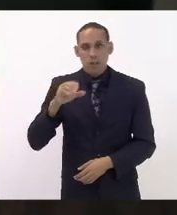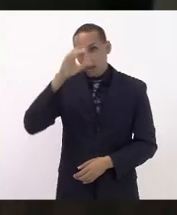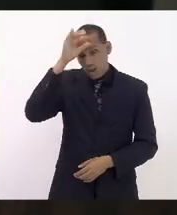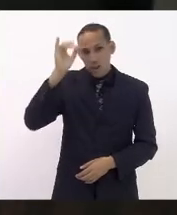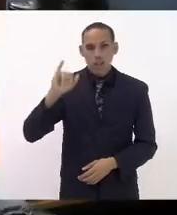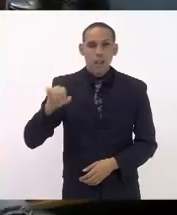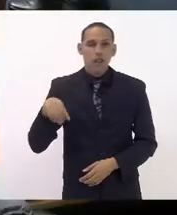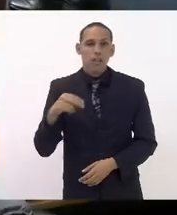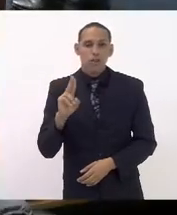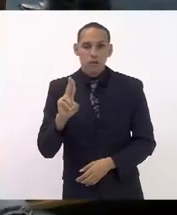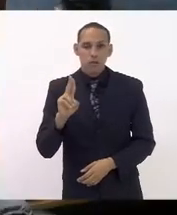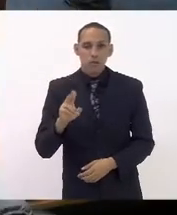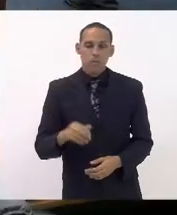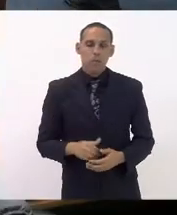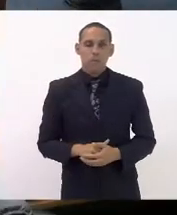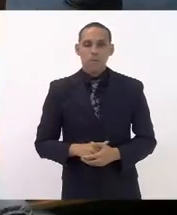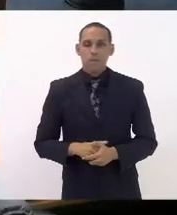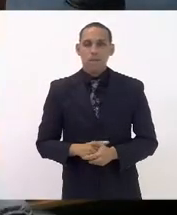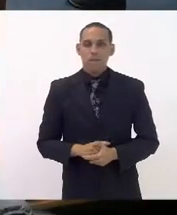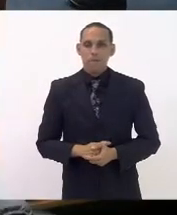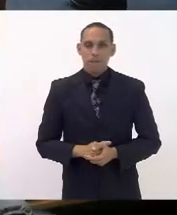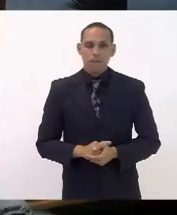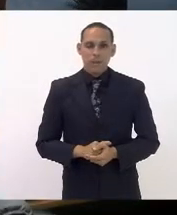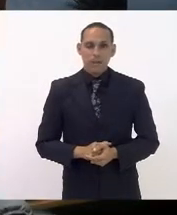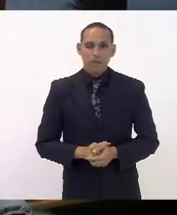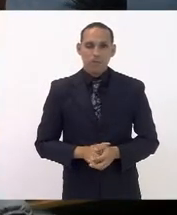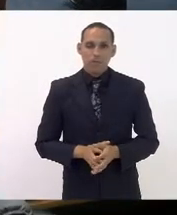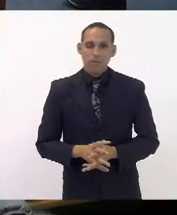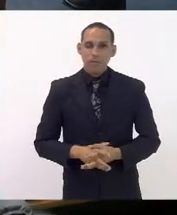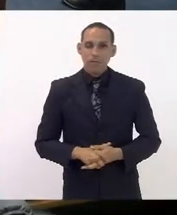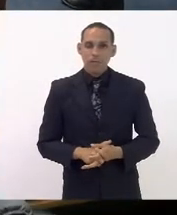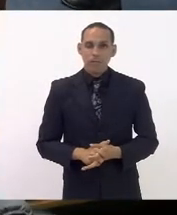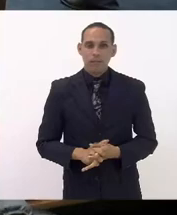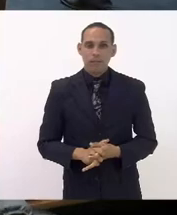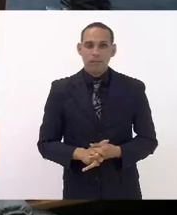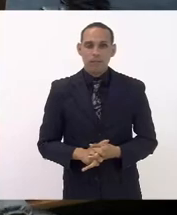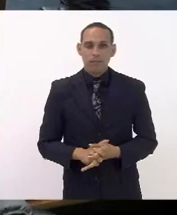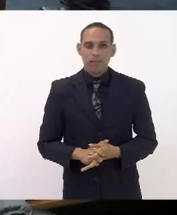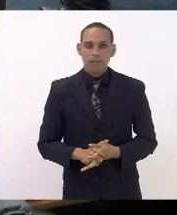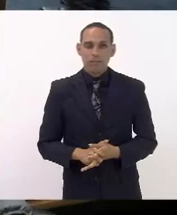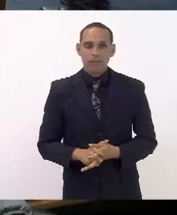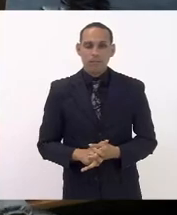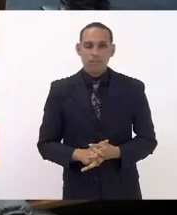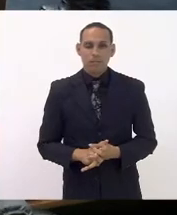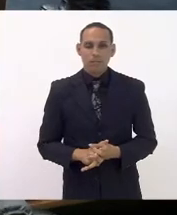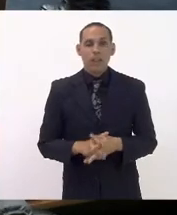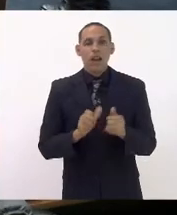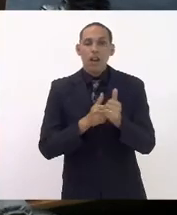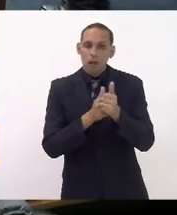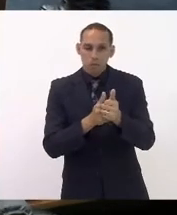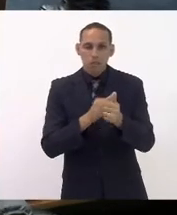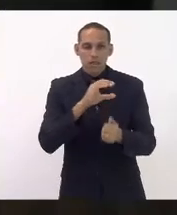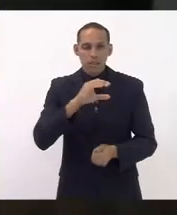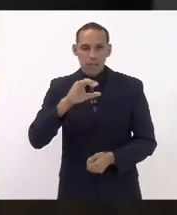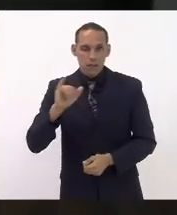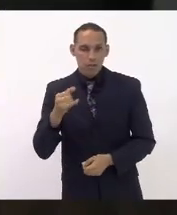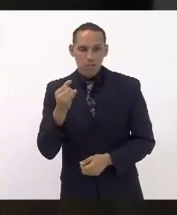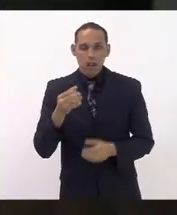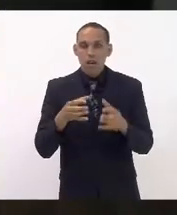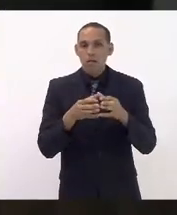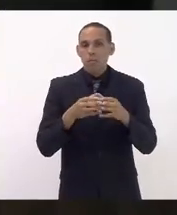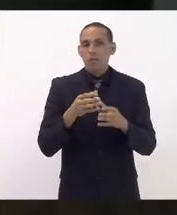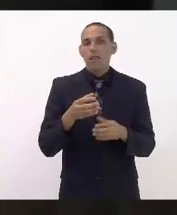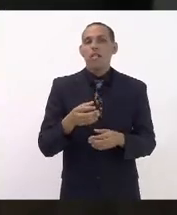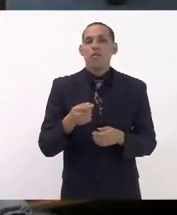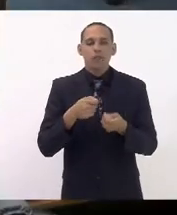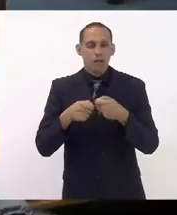Ju. Ministro da Saúde. Senhor presidente, acompanho o parecer da CCJ. Pela Comissão de Economia, deputado